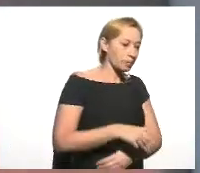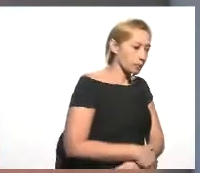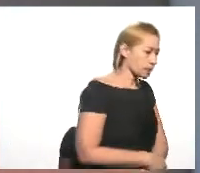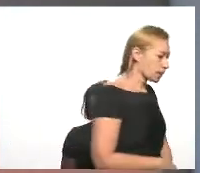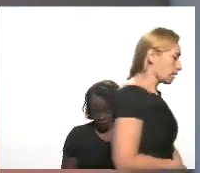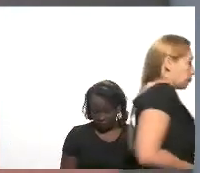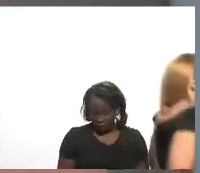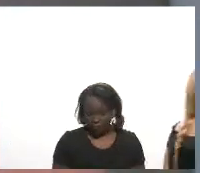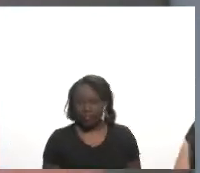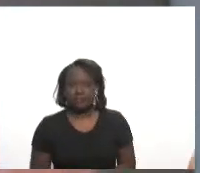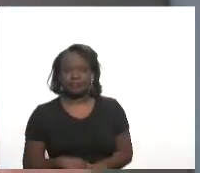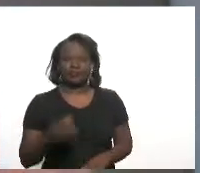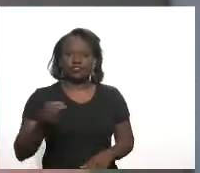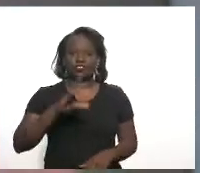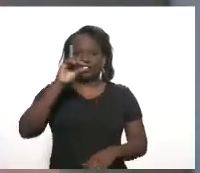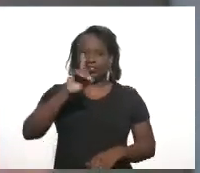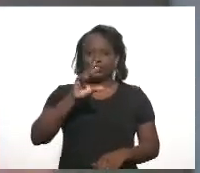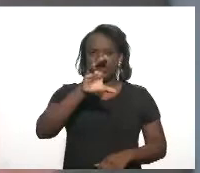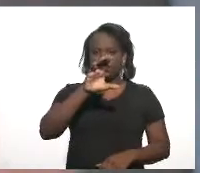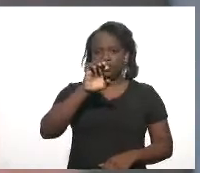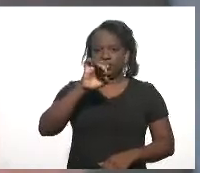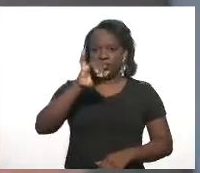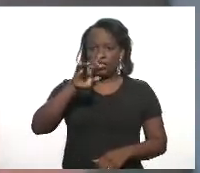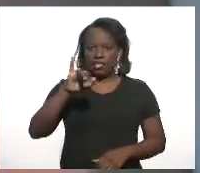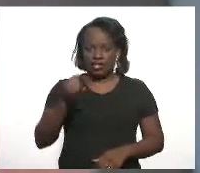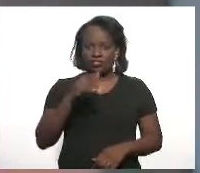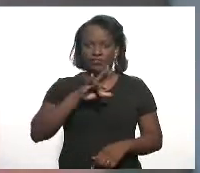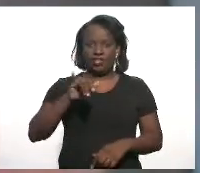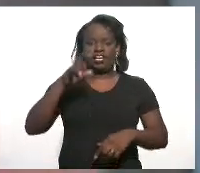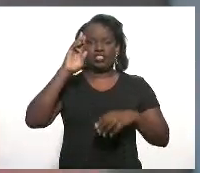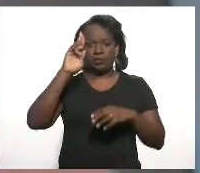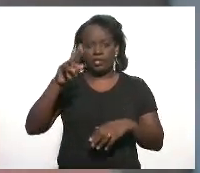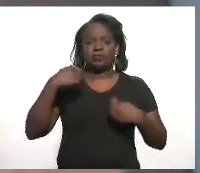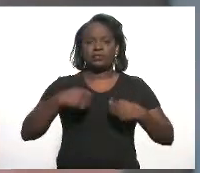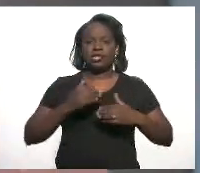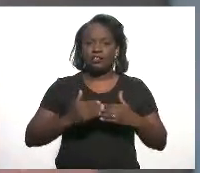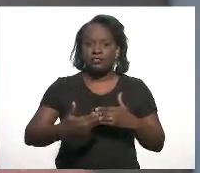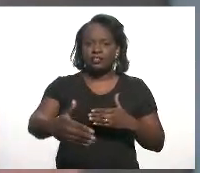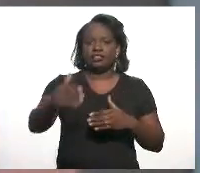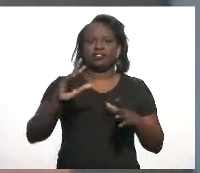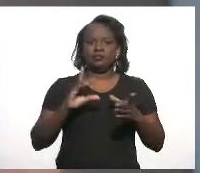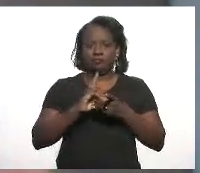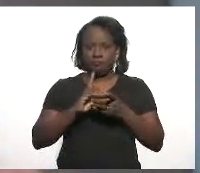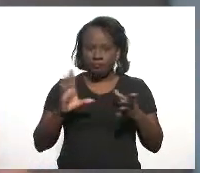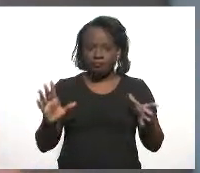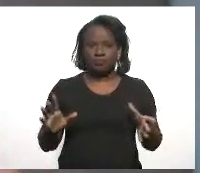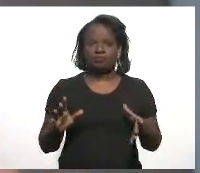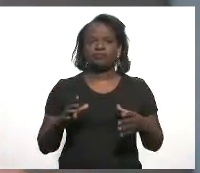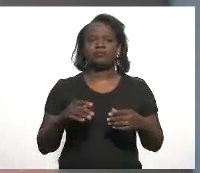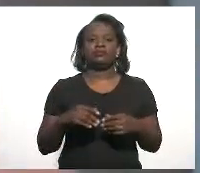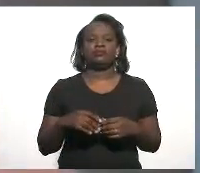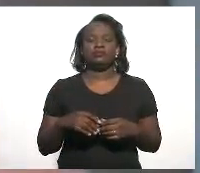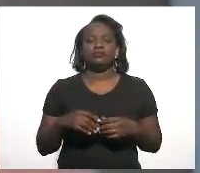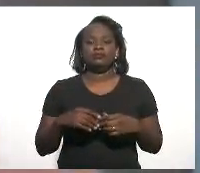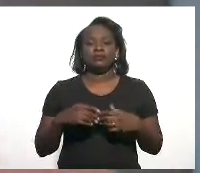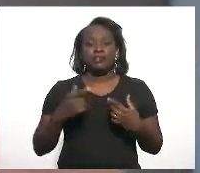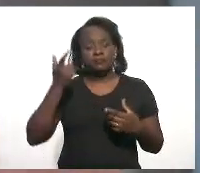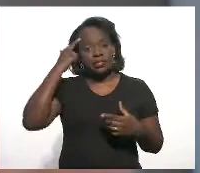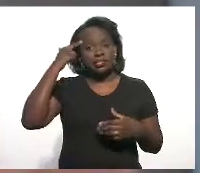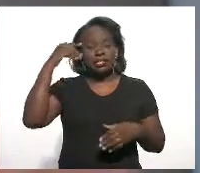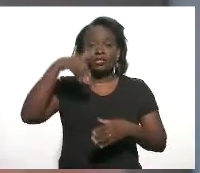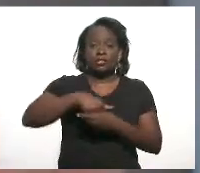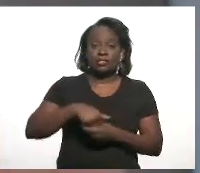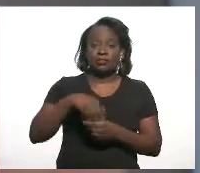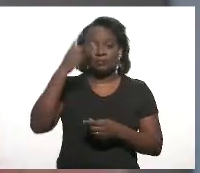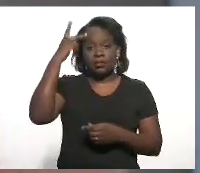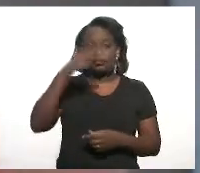respeitar, a gente tem também que avançar nesse processo de democratização. Tem que pensar a eleição para a